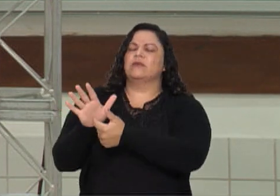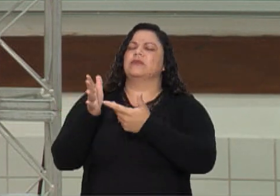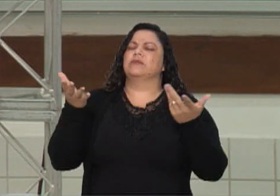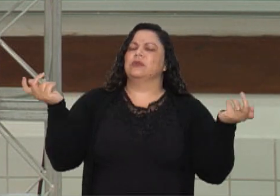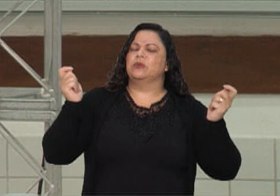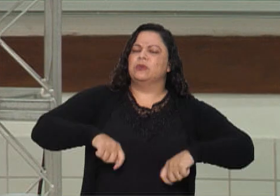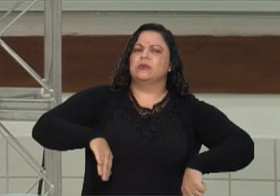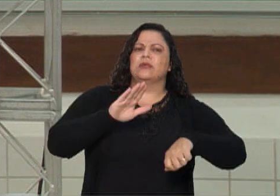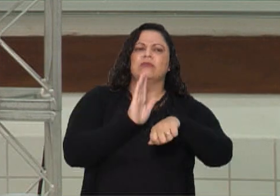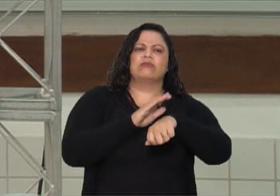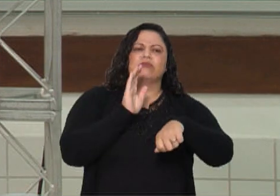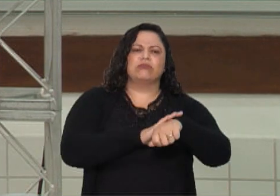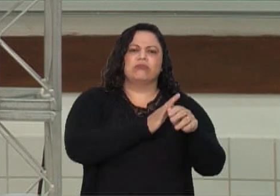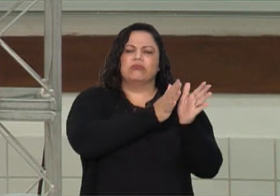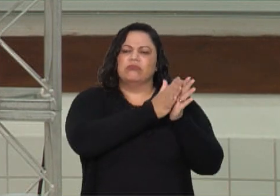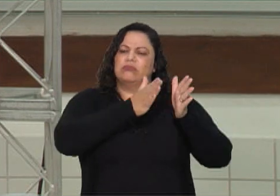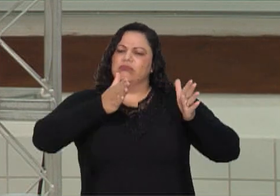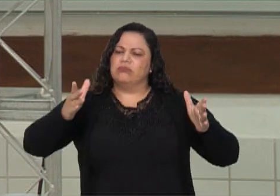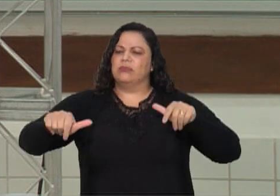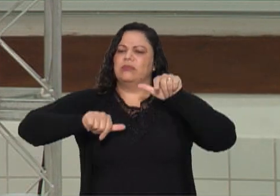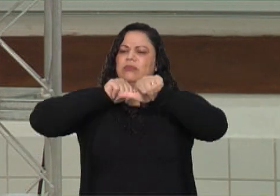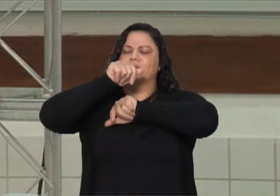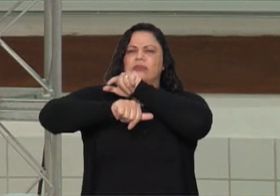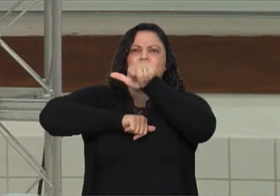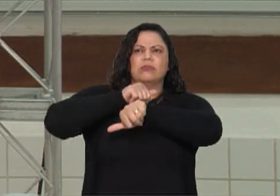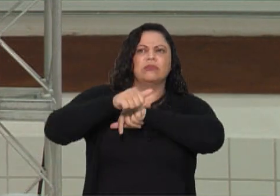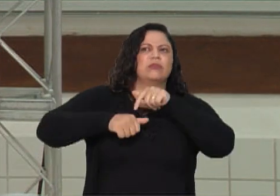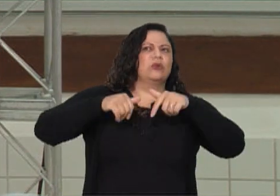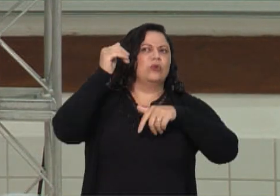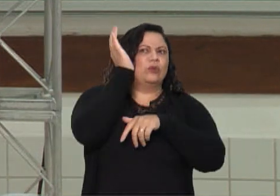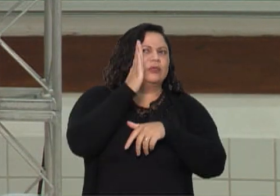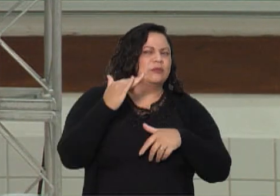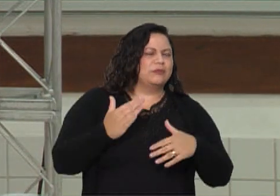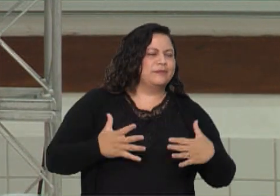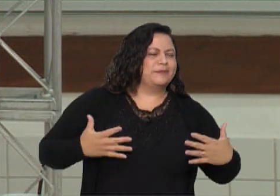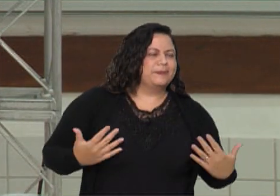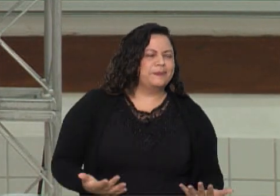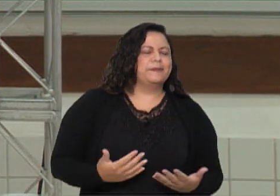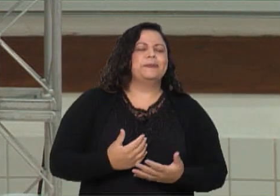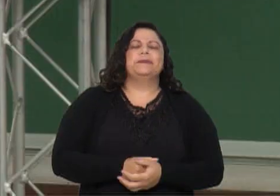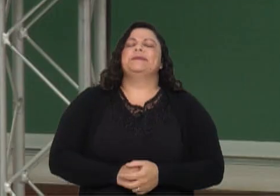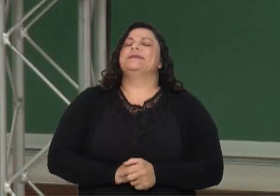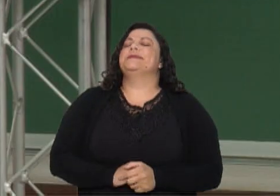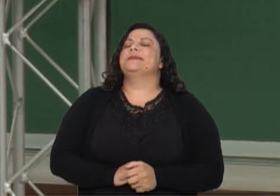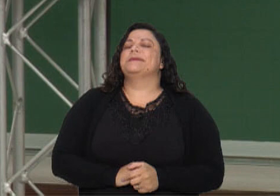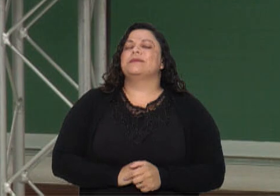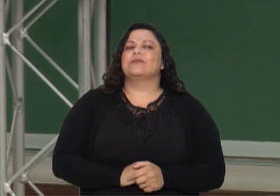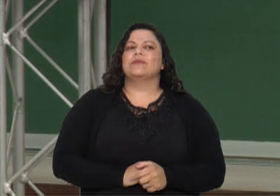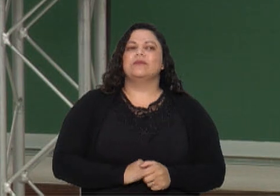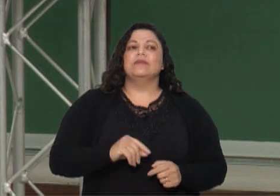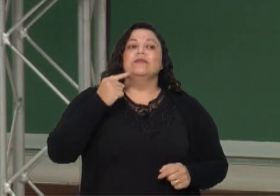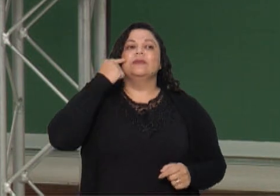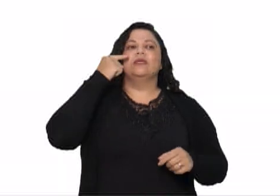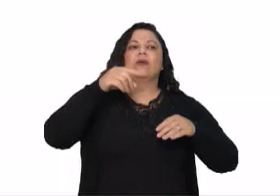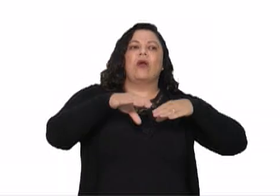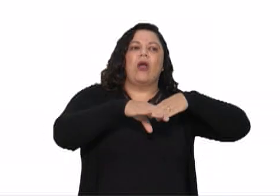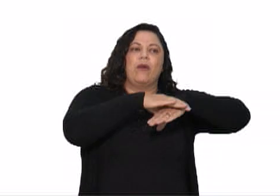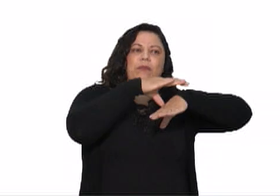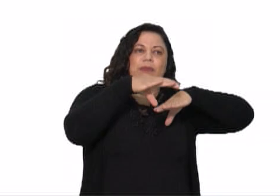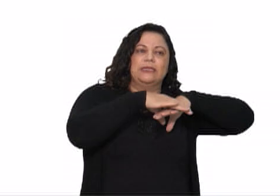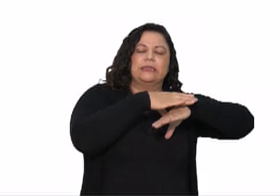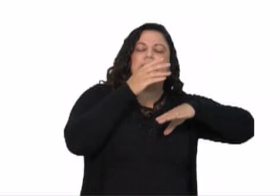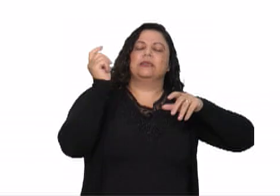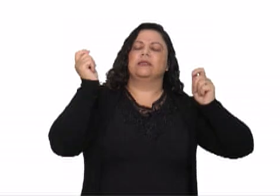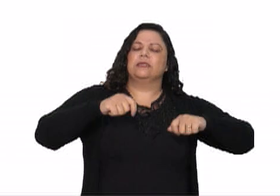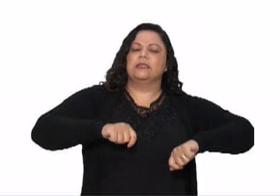esse momento, essa história do trabalhador brasileiro. Aqui a gente também tem isso, tá? Olha lá os pezões aqui também, né? Sentado aqui